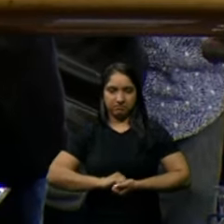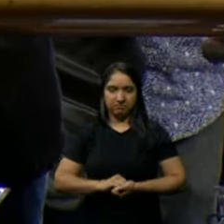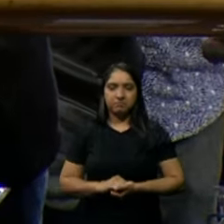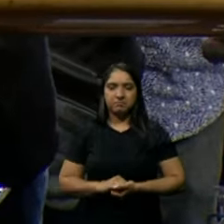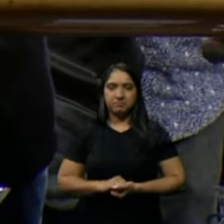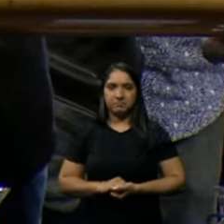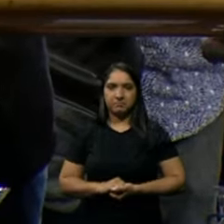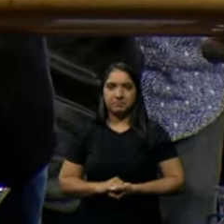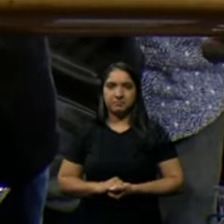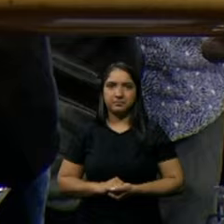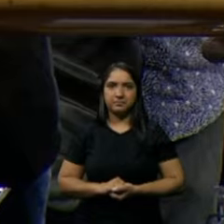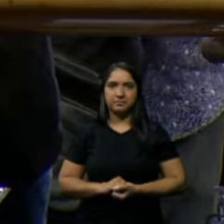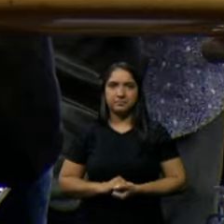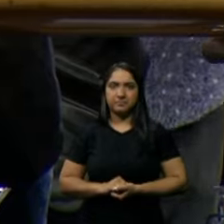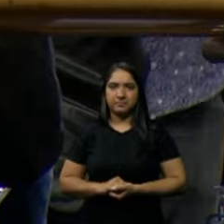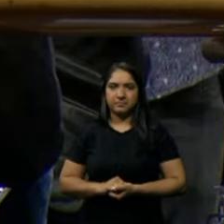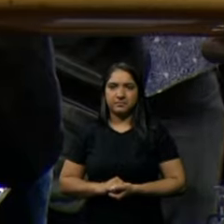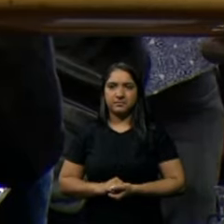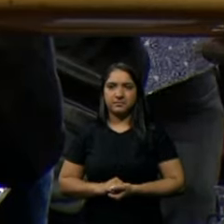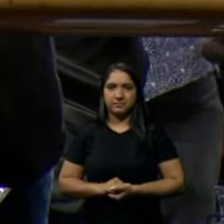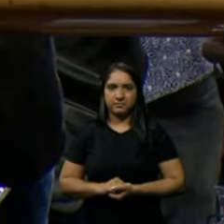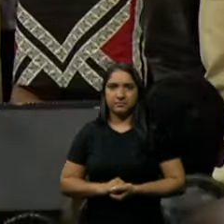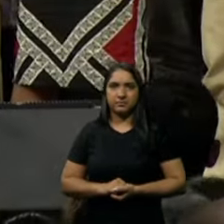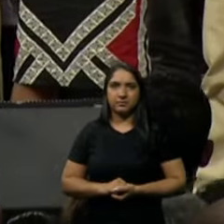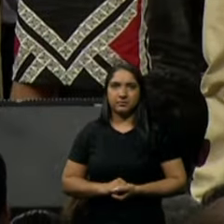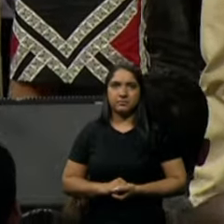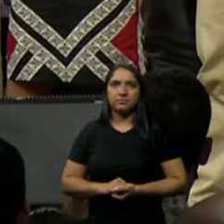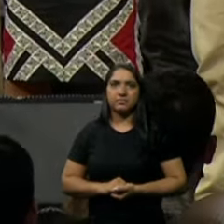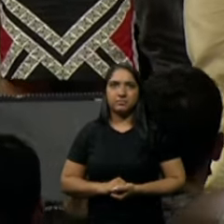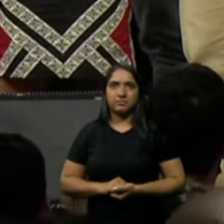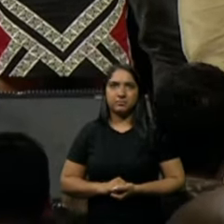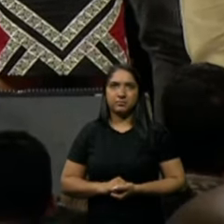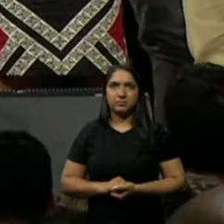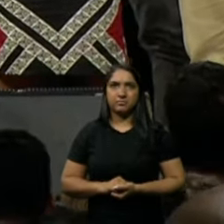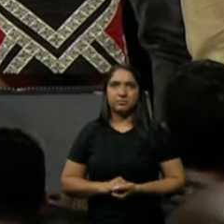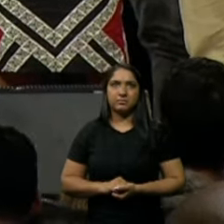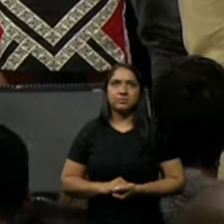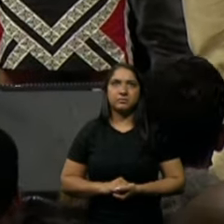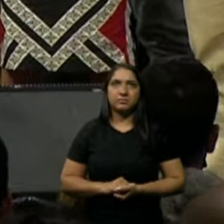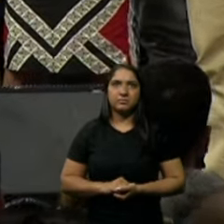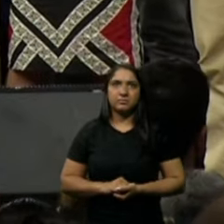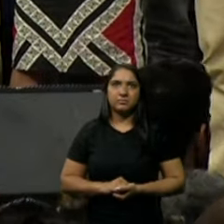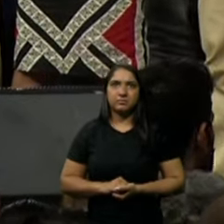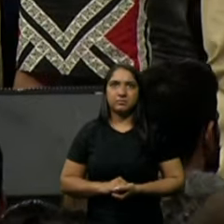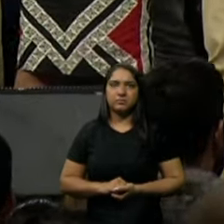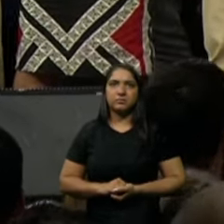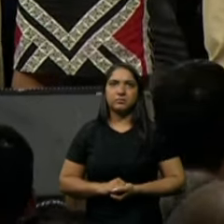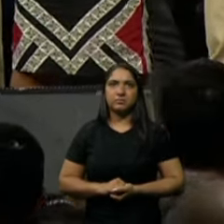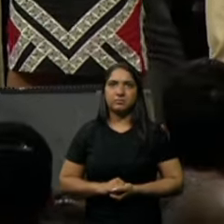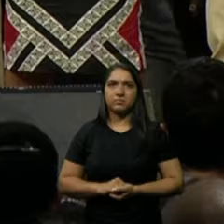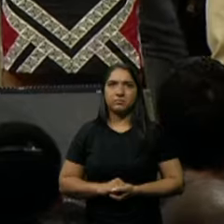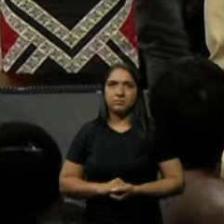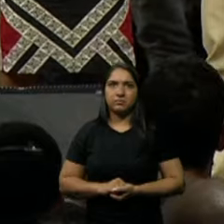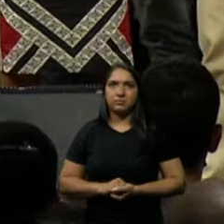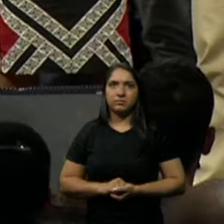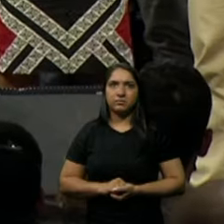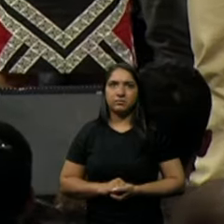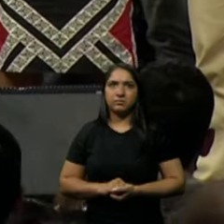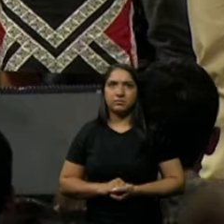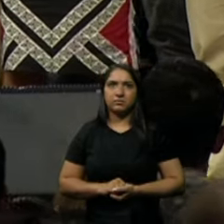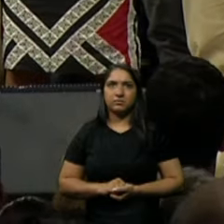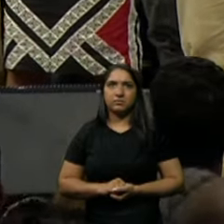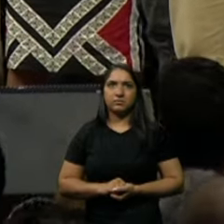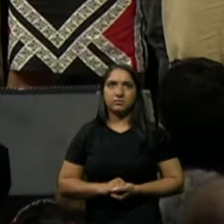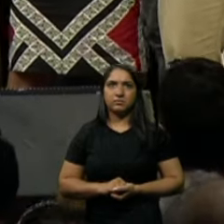textura anos revelou que menos autónomas e lá tem vacilias Gene citou tô sem ele